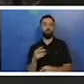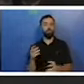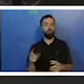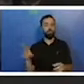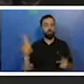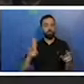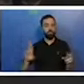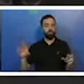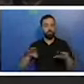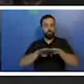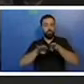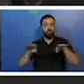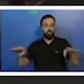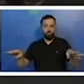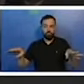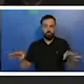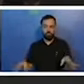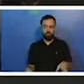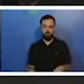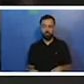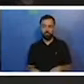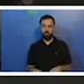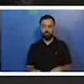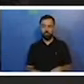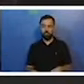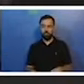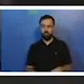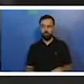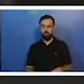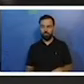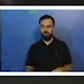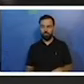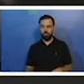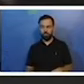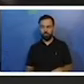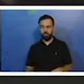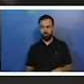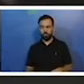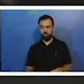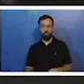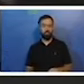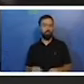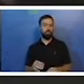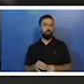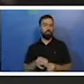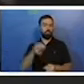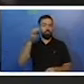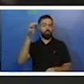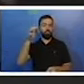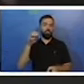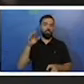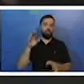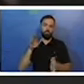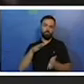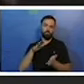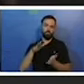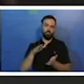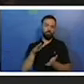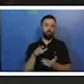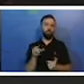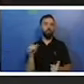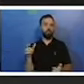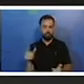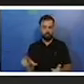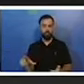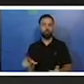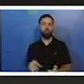pouquinho mas o cabo de vassoura se é menor também a menor de cortar para você comendo tua mãe que nós estamos utilizando aqui no